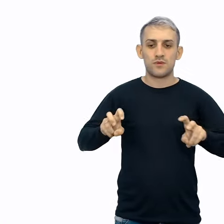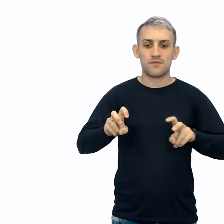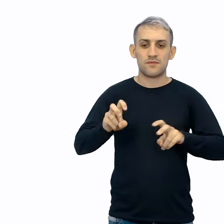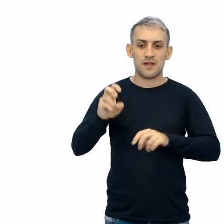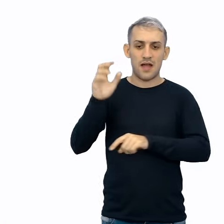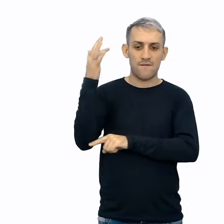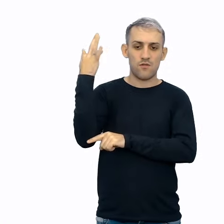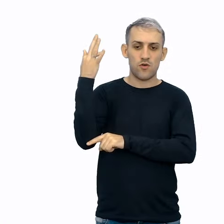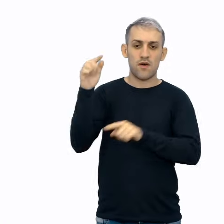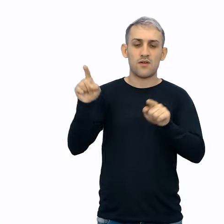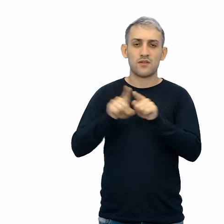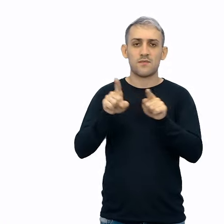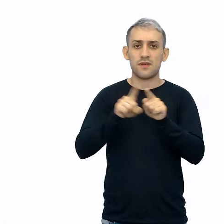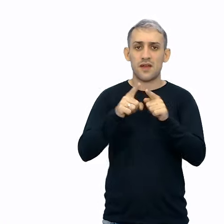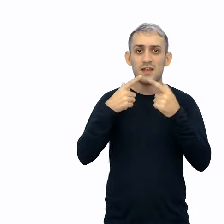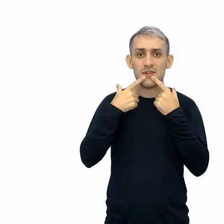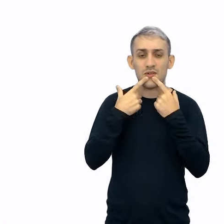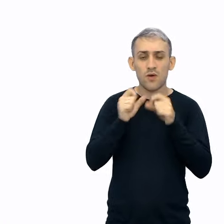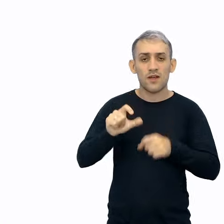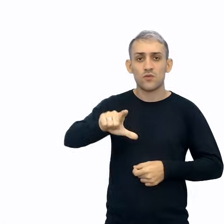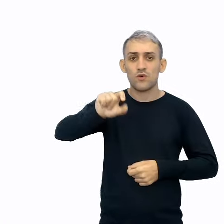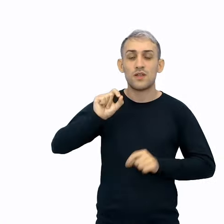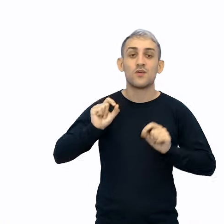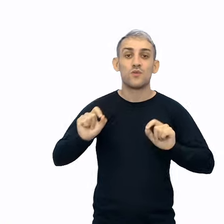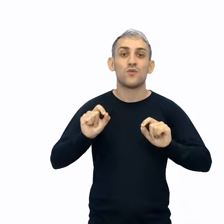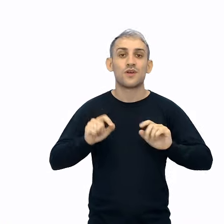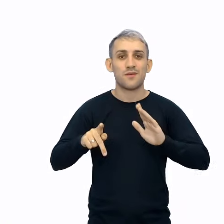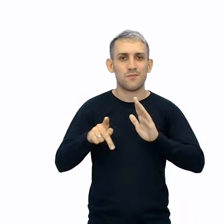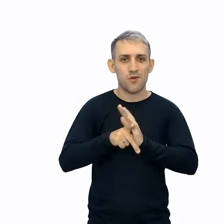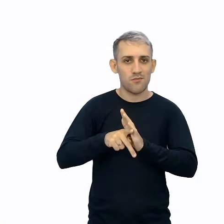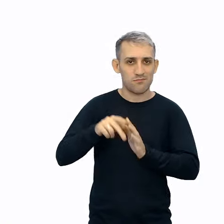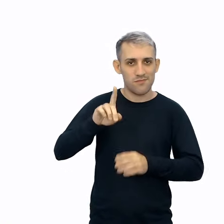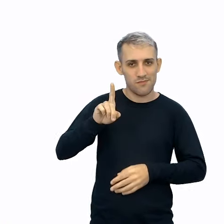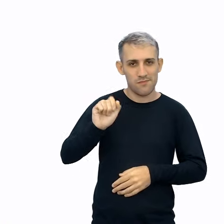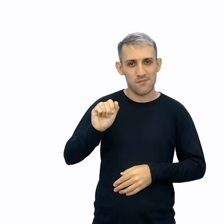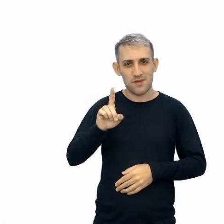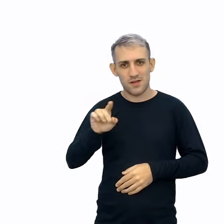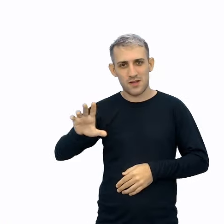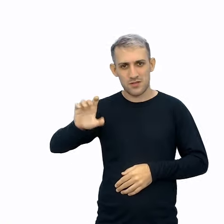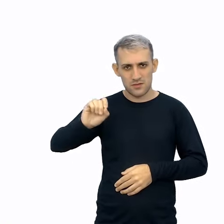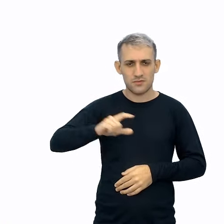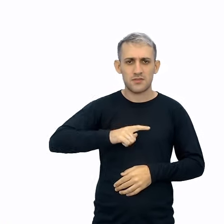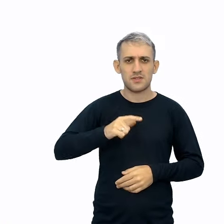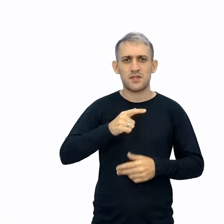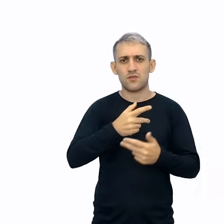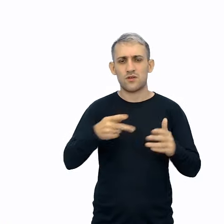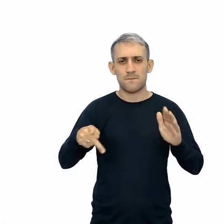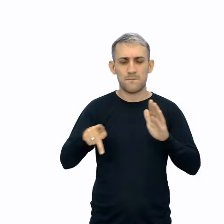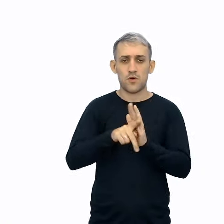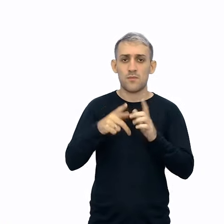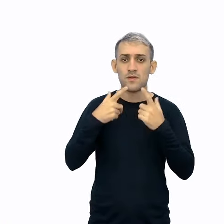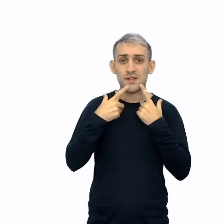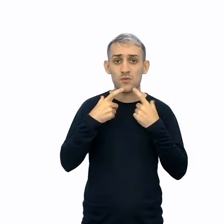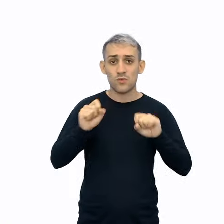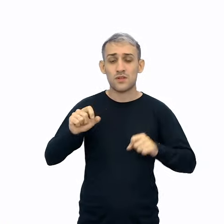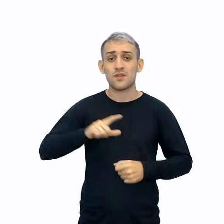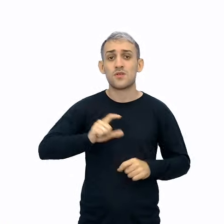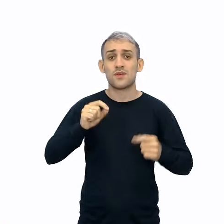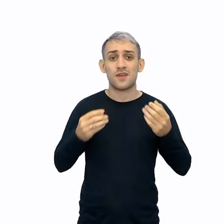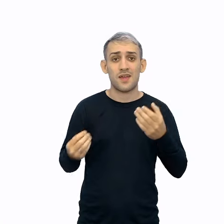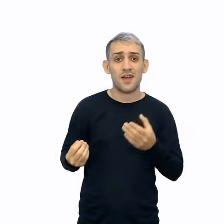e a linguagem aí escolhida foi a norma padrão. Os elementos paralinguísticos, no caso, são a